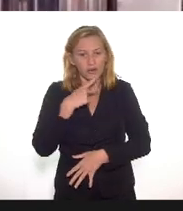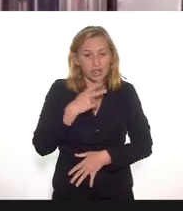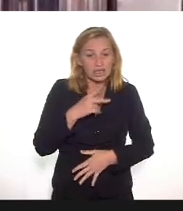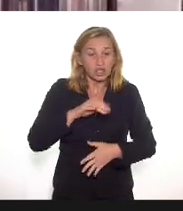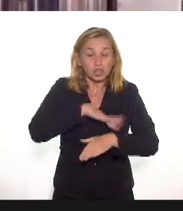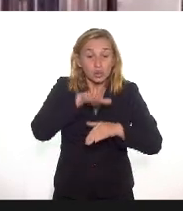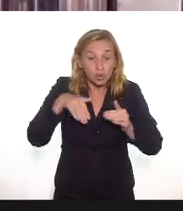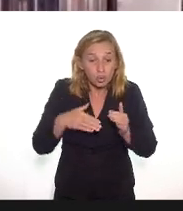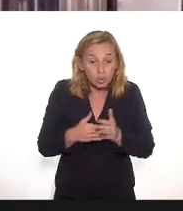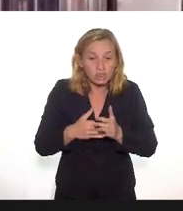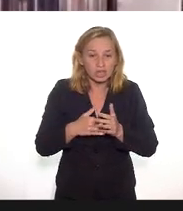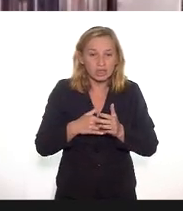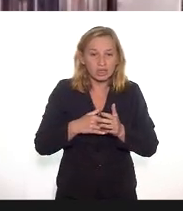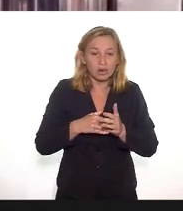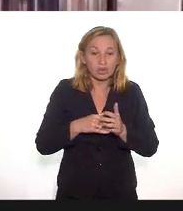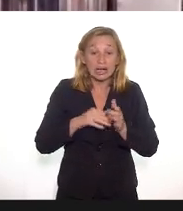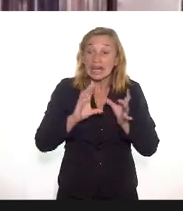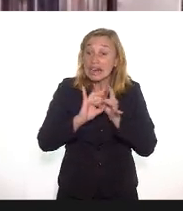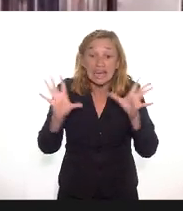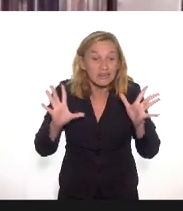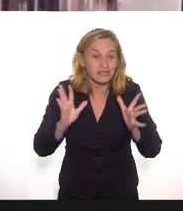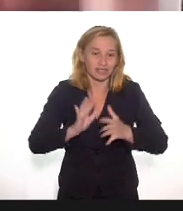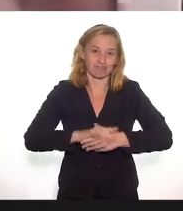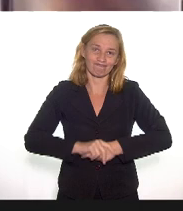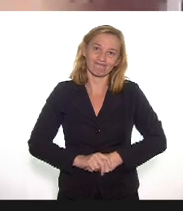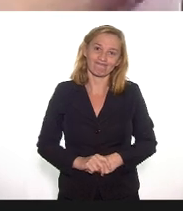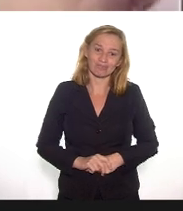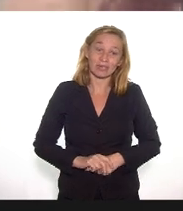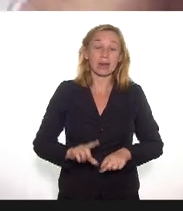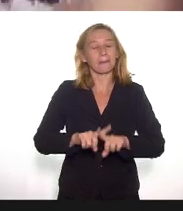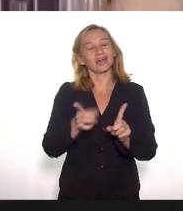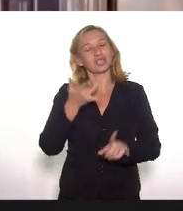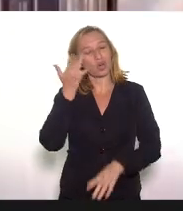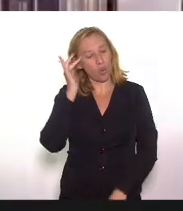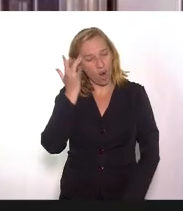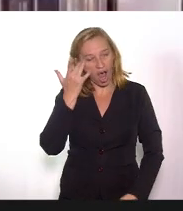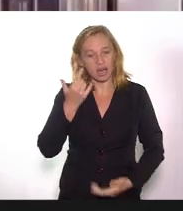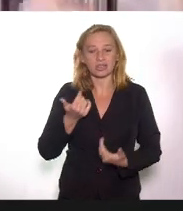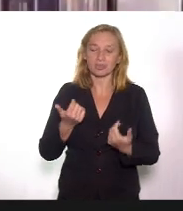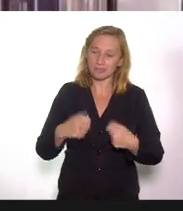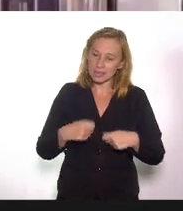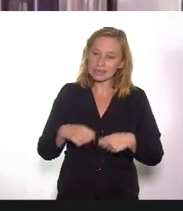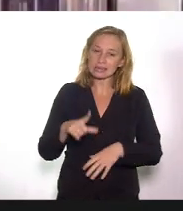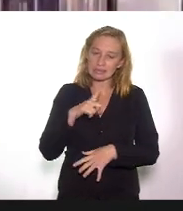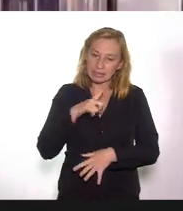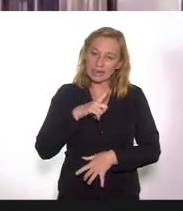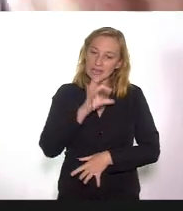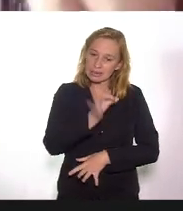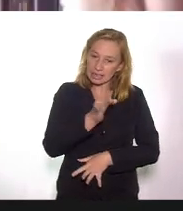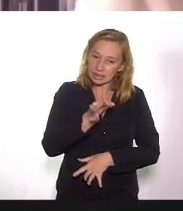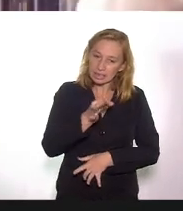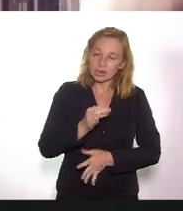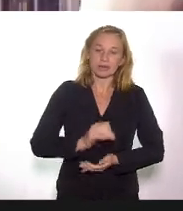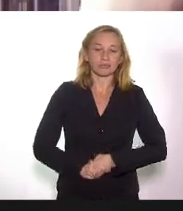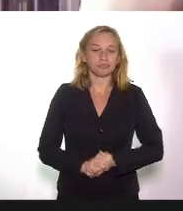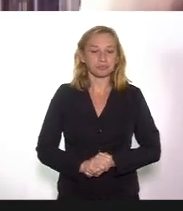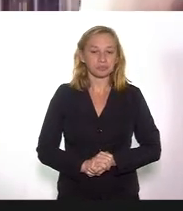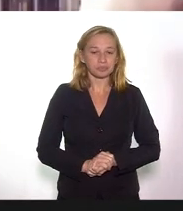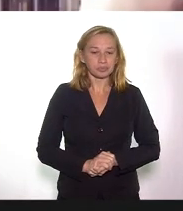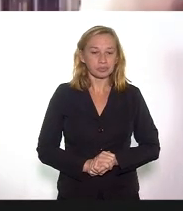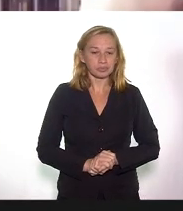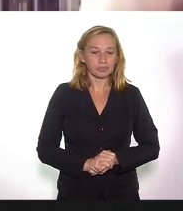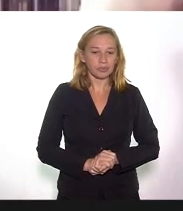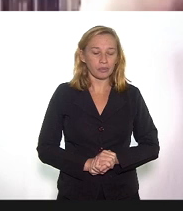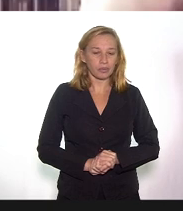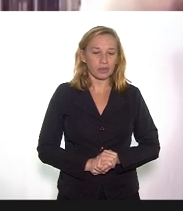são interdependentes. Mas eu acho que deva existir, pelo menos, uma espécie de escala